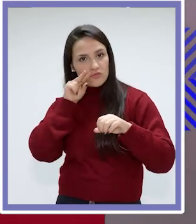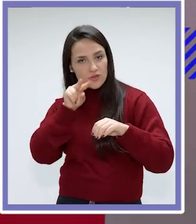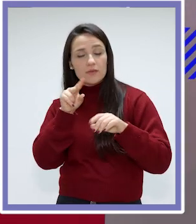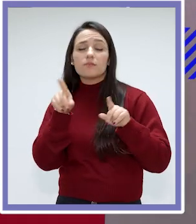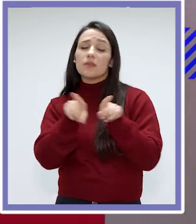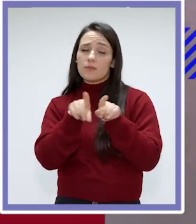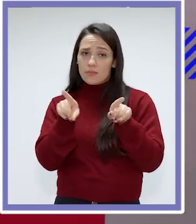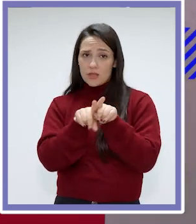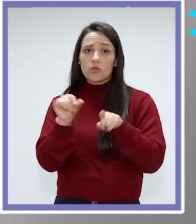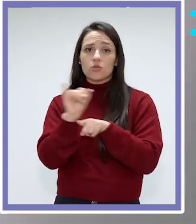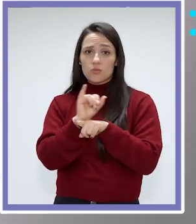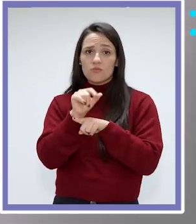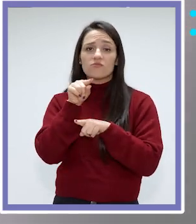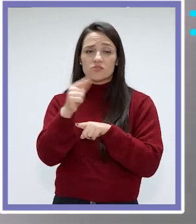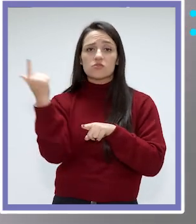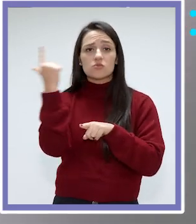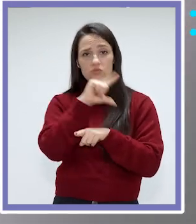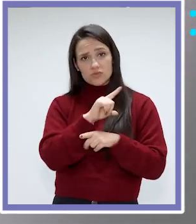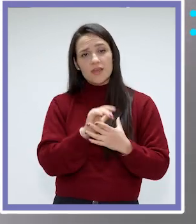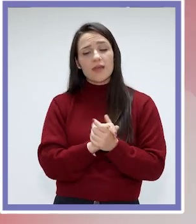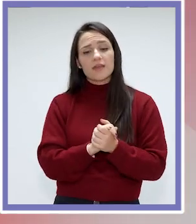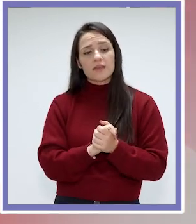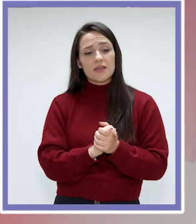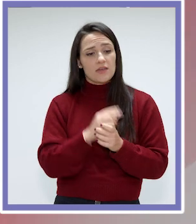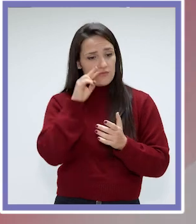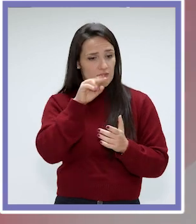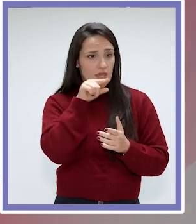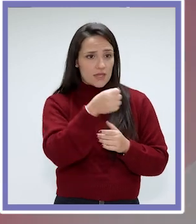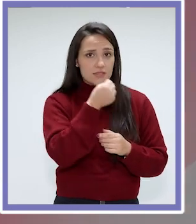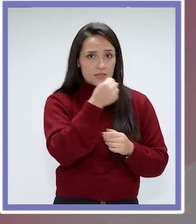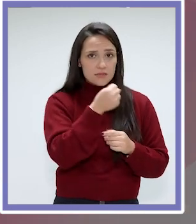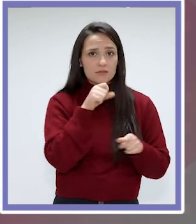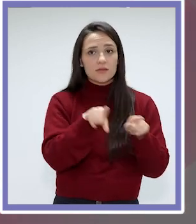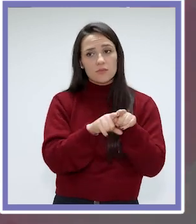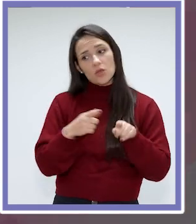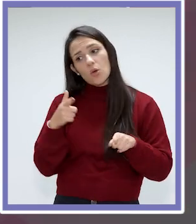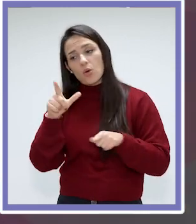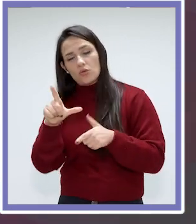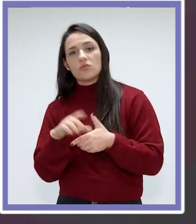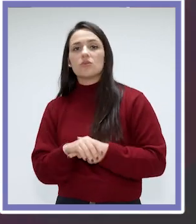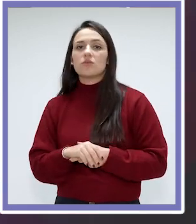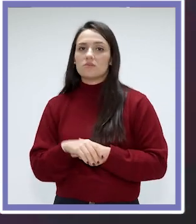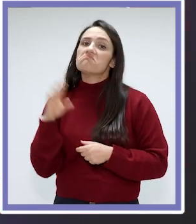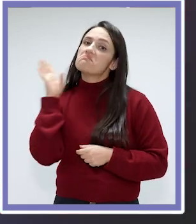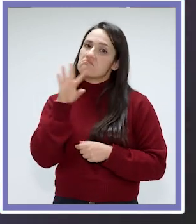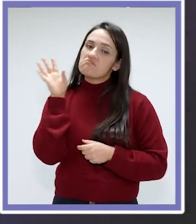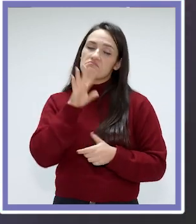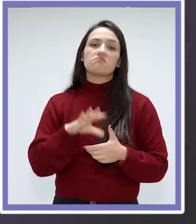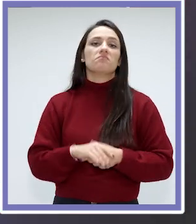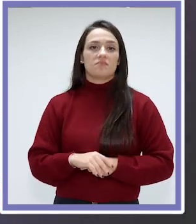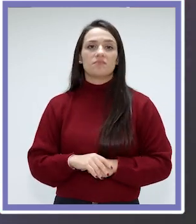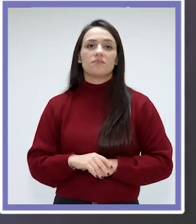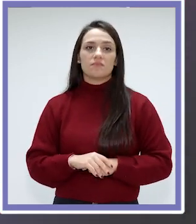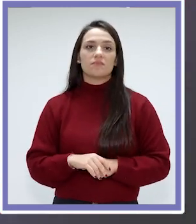por Assembleia Legislativa de MS, você confere essa e todas as outras edições e debates muito legais